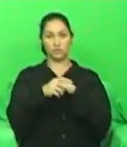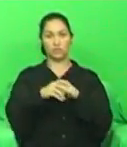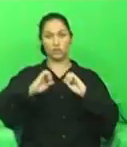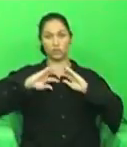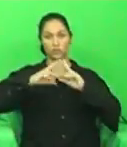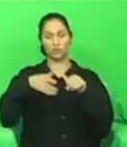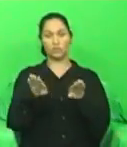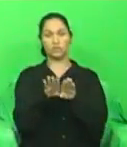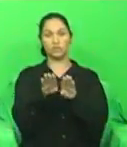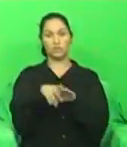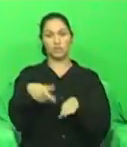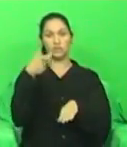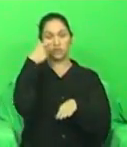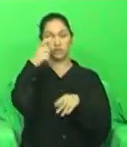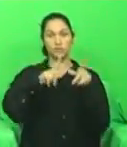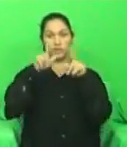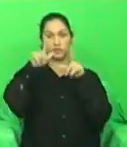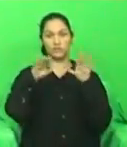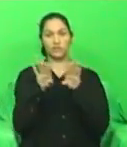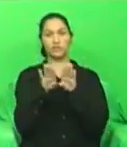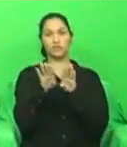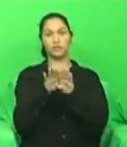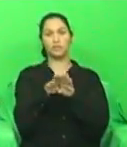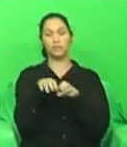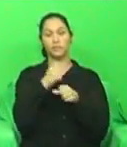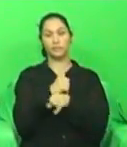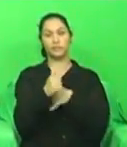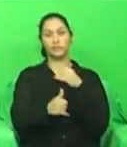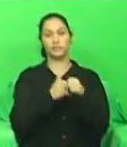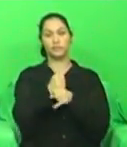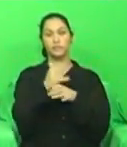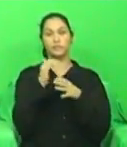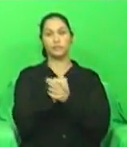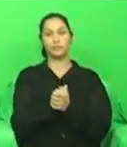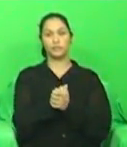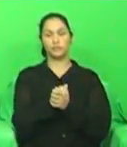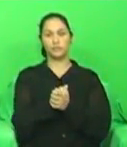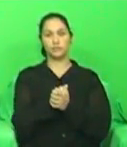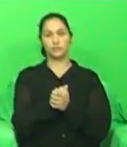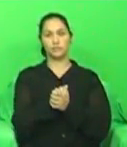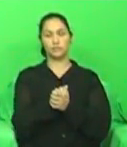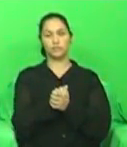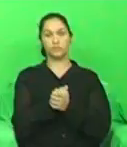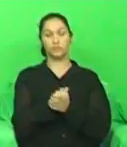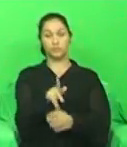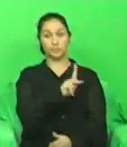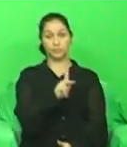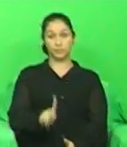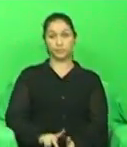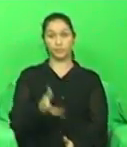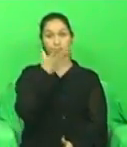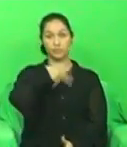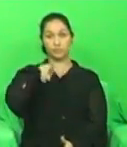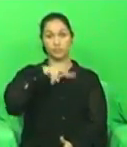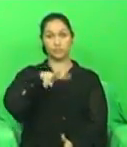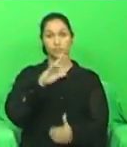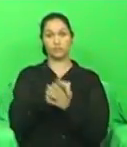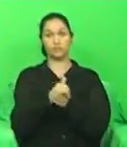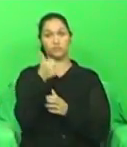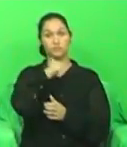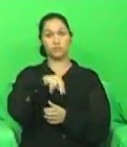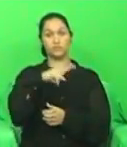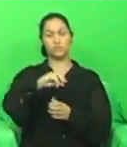assiste pela tv cidadão também pelas redes sociais senhor presidente senhores vereadores